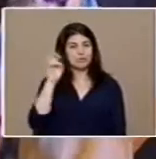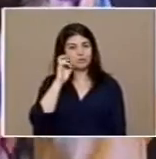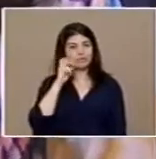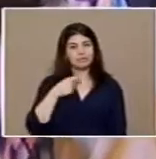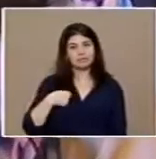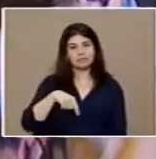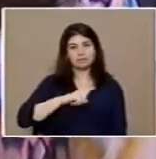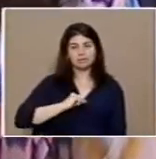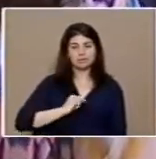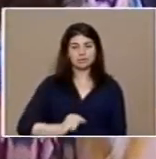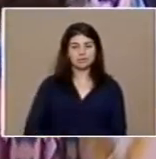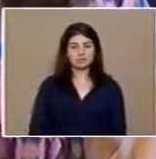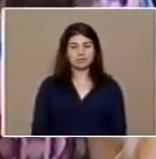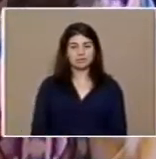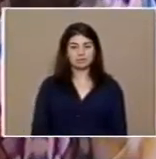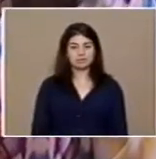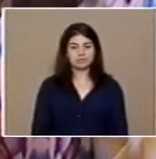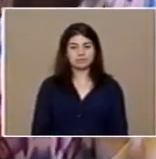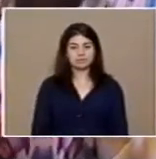E aí